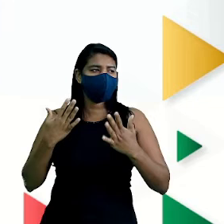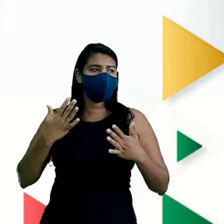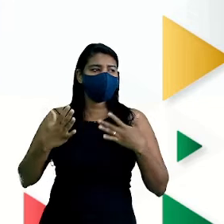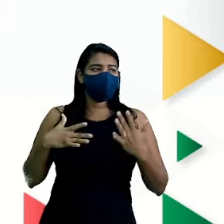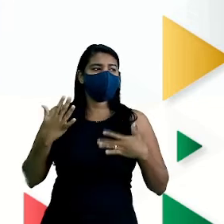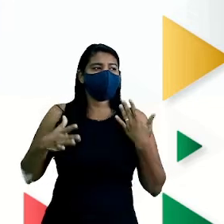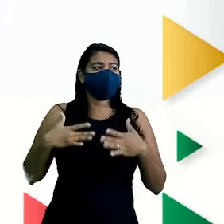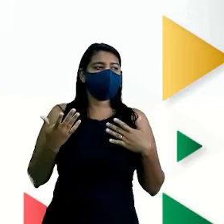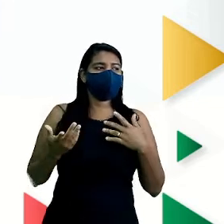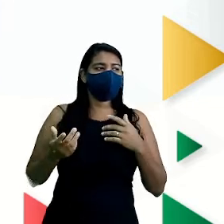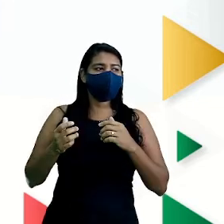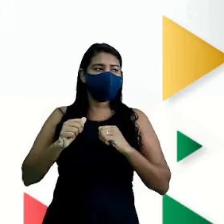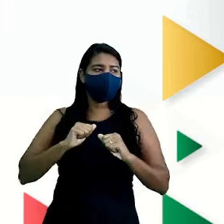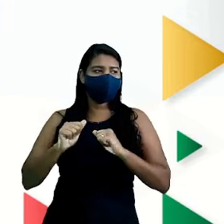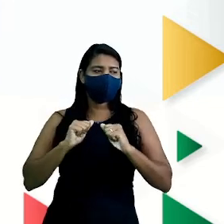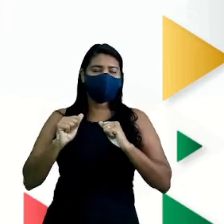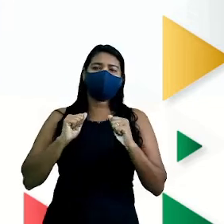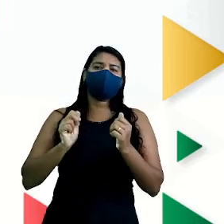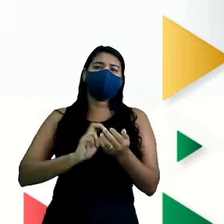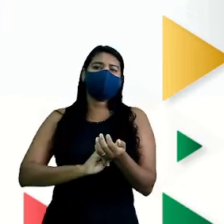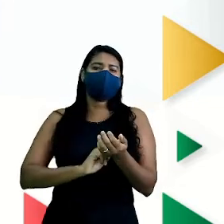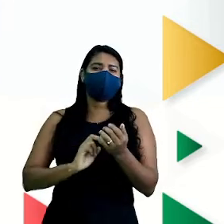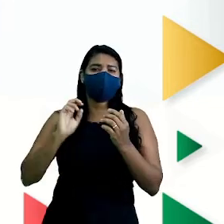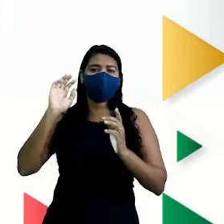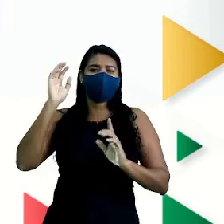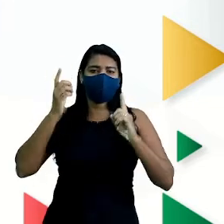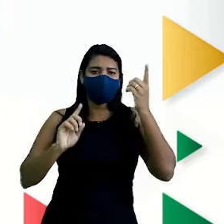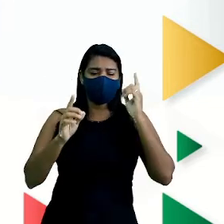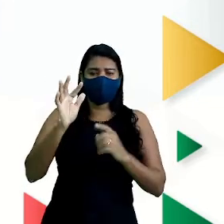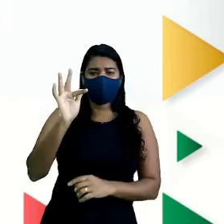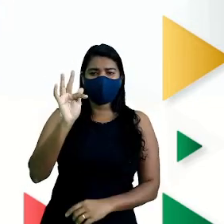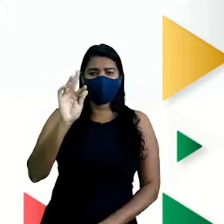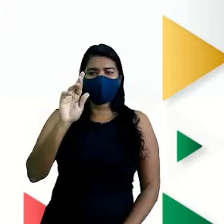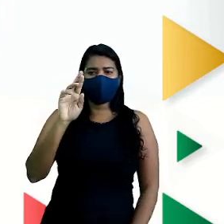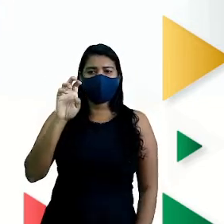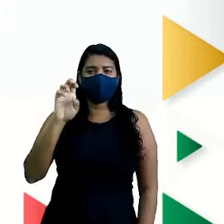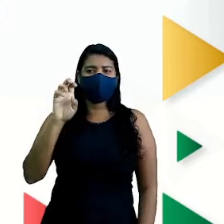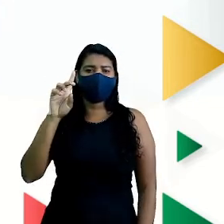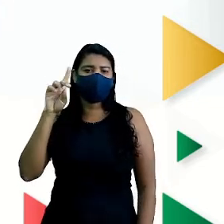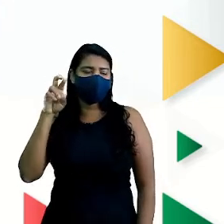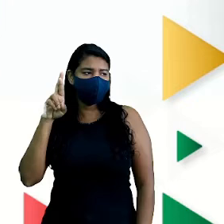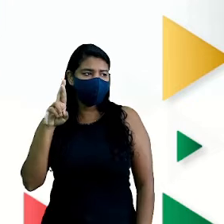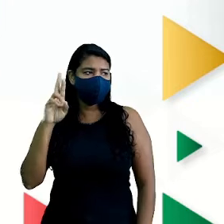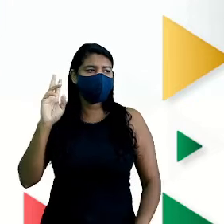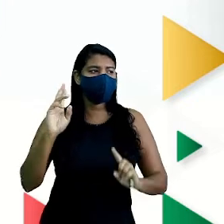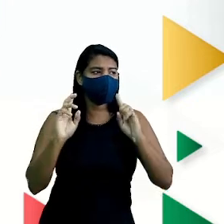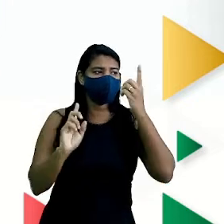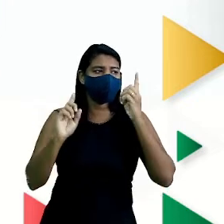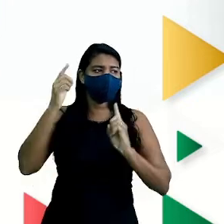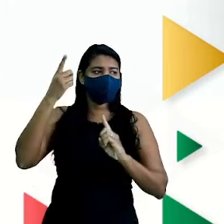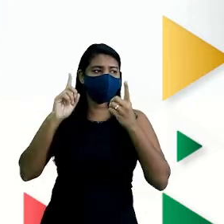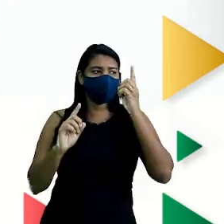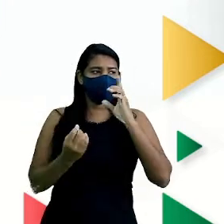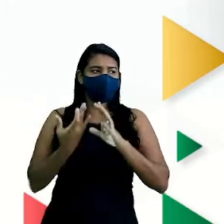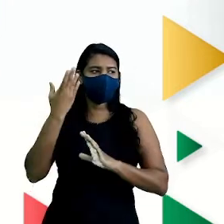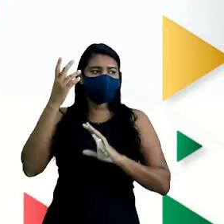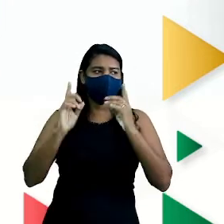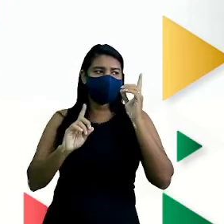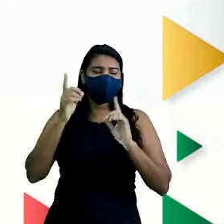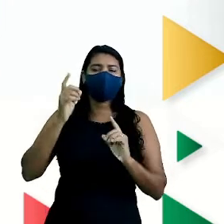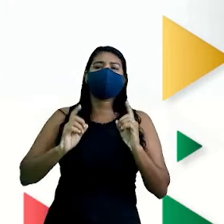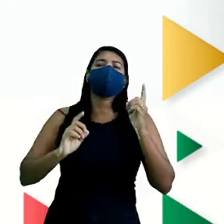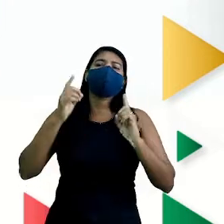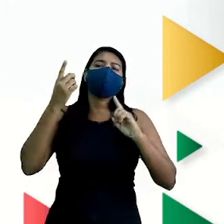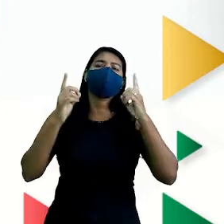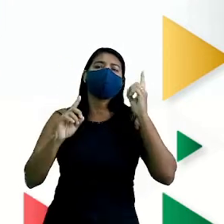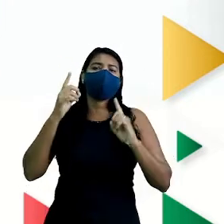ebulição, agitação, que acabou virando frever. Então, as pessoas falam frever, frever, frever, surgiu frevo, que